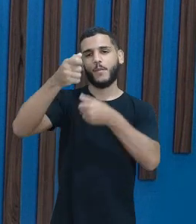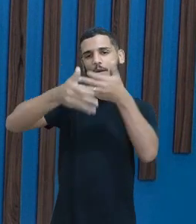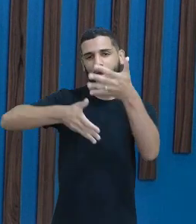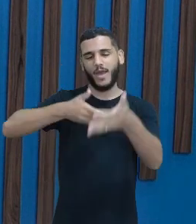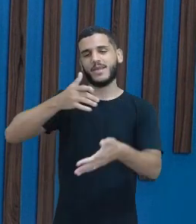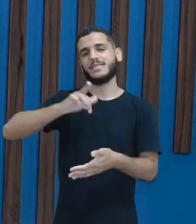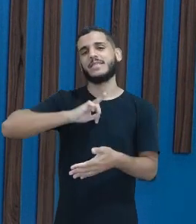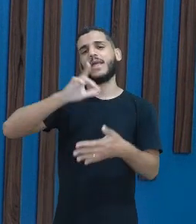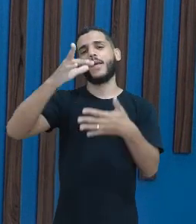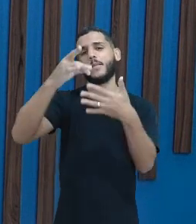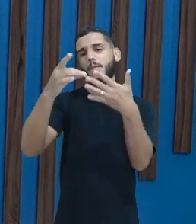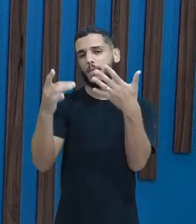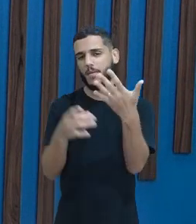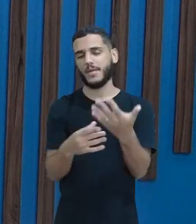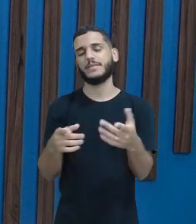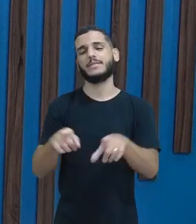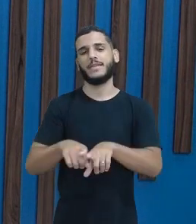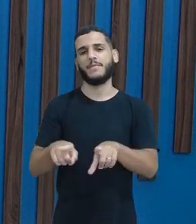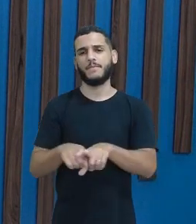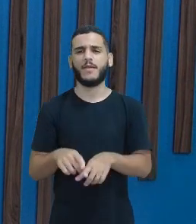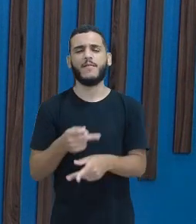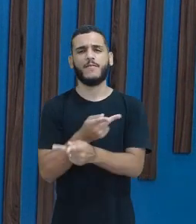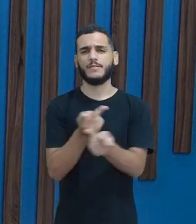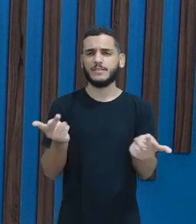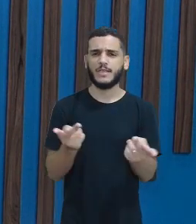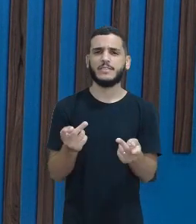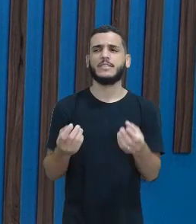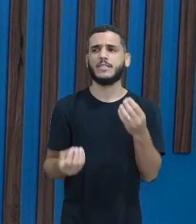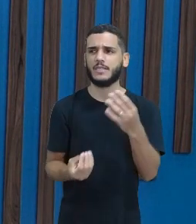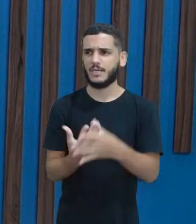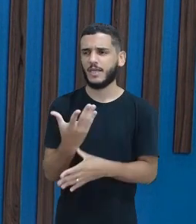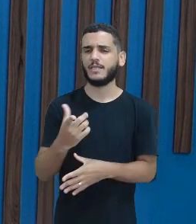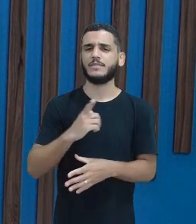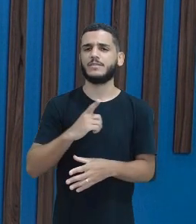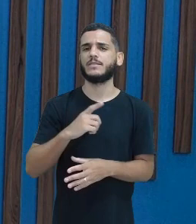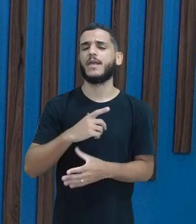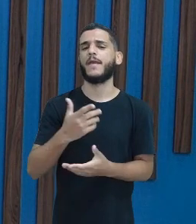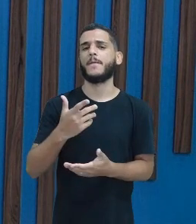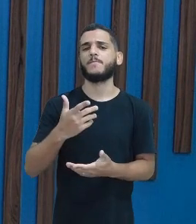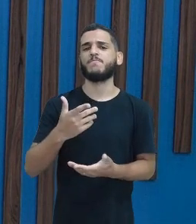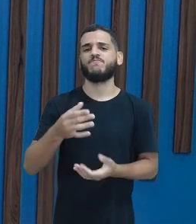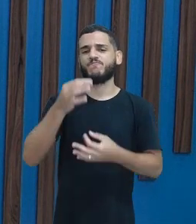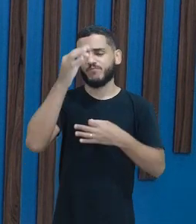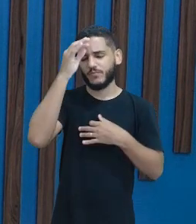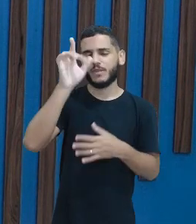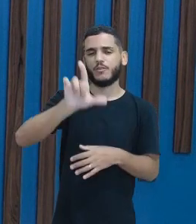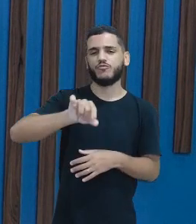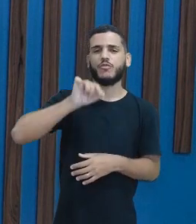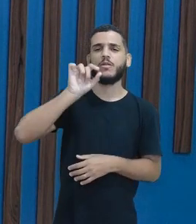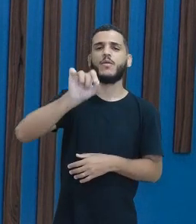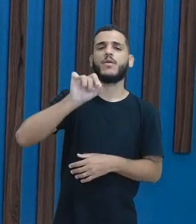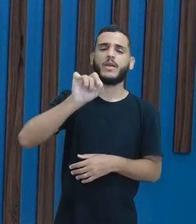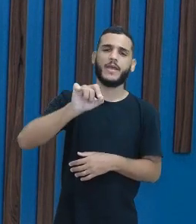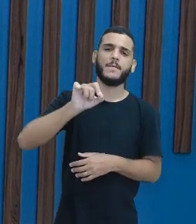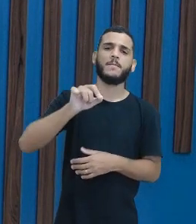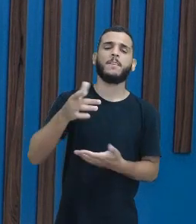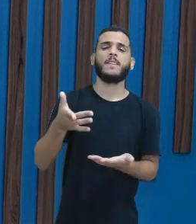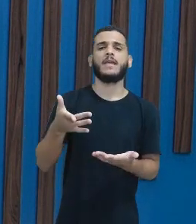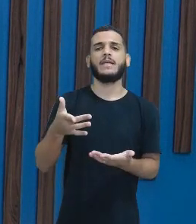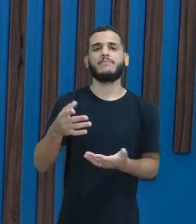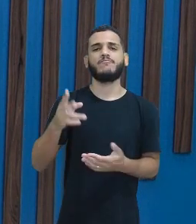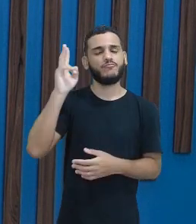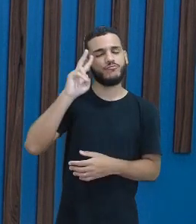que os griots e as griotes usam. E se vocês fizerem essa caracterização, escolherem algumas histórias